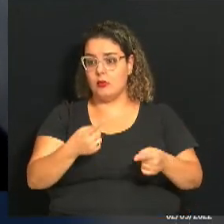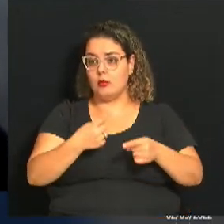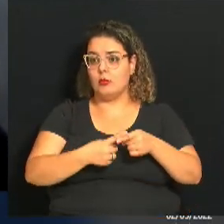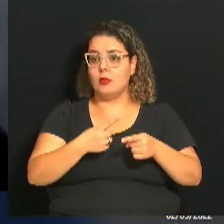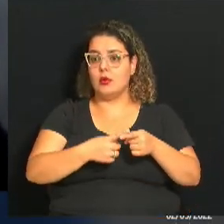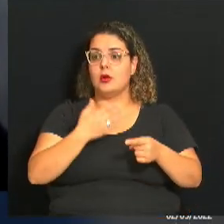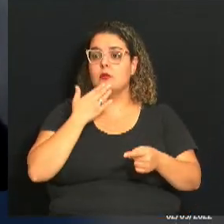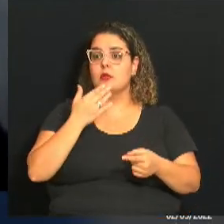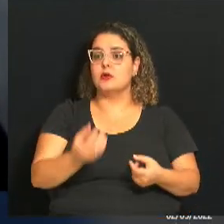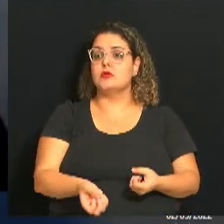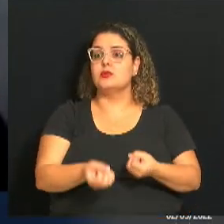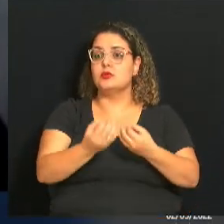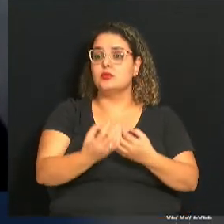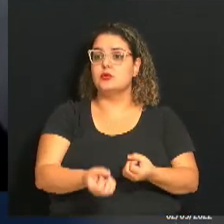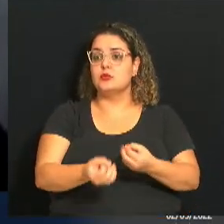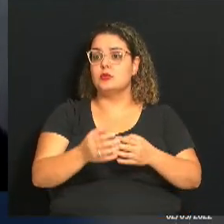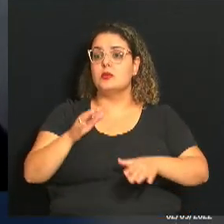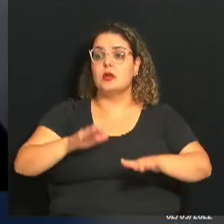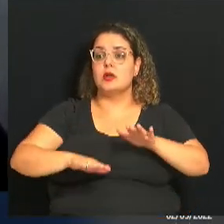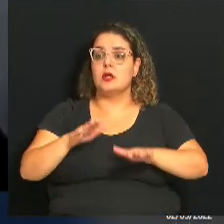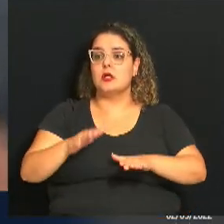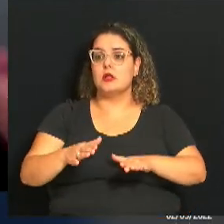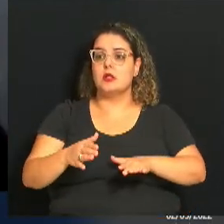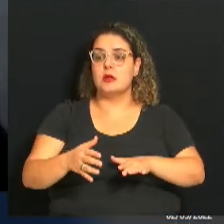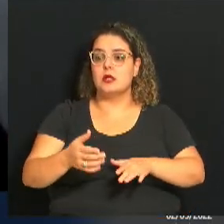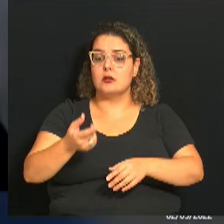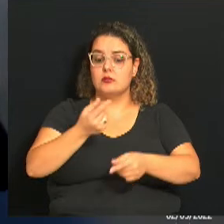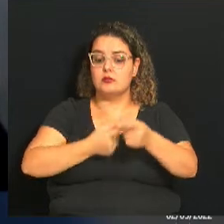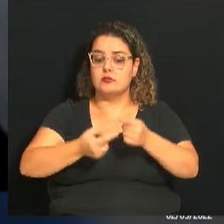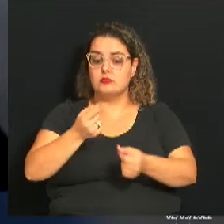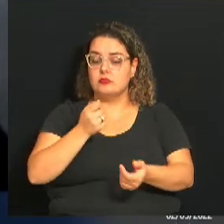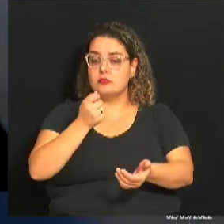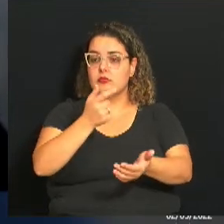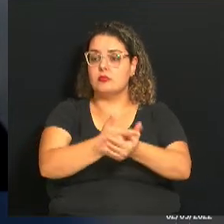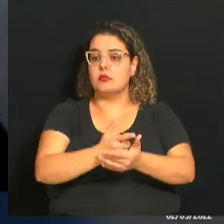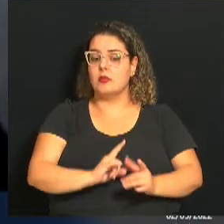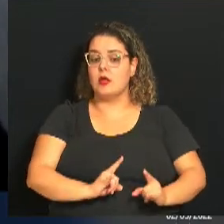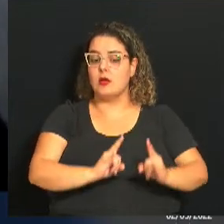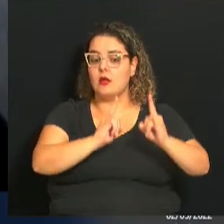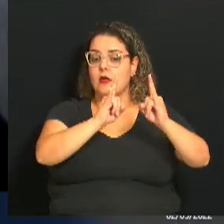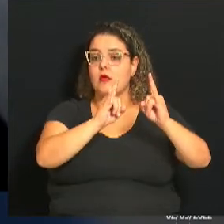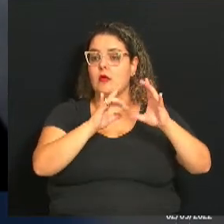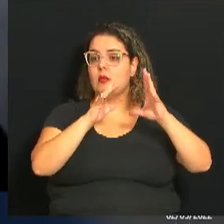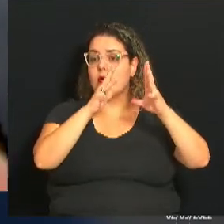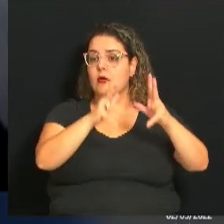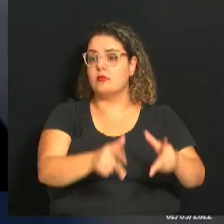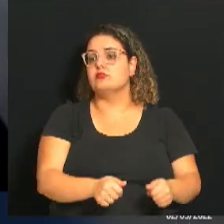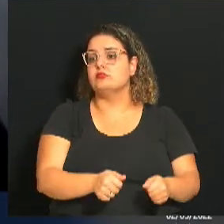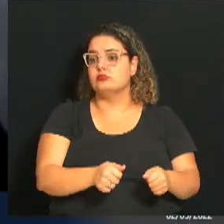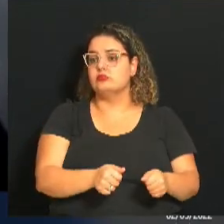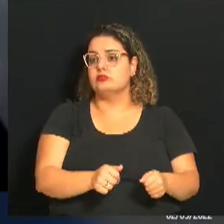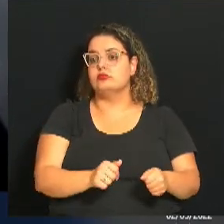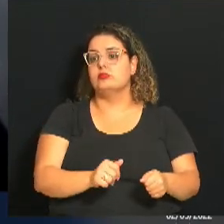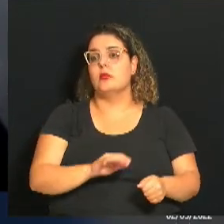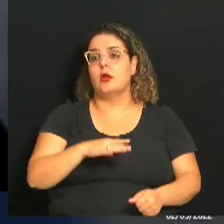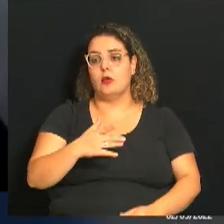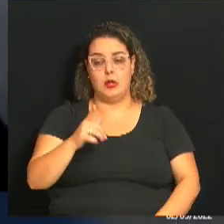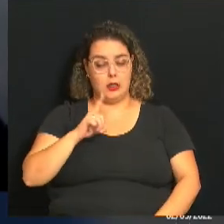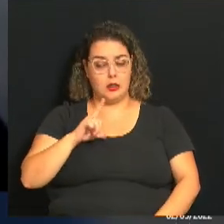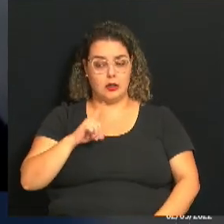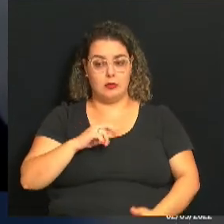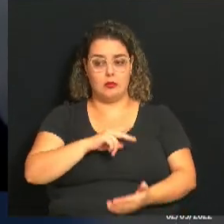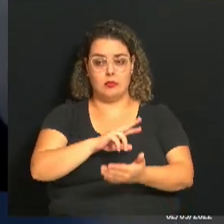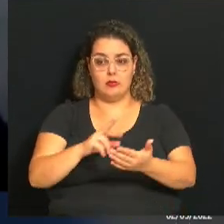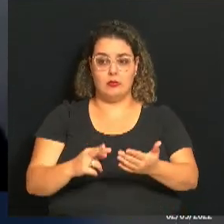que é importante? Porque, de repente, o investidor ele vai comprar aquele prédio inteiro a partir do momento que ele tem muitos